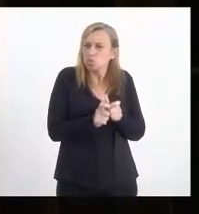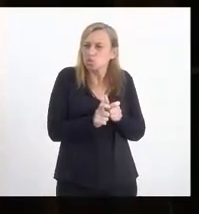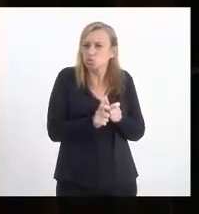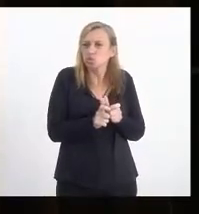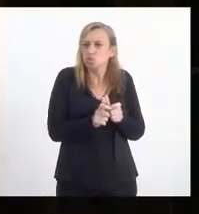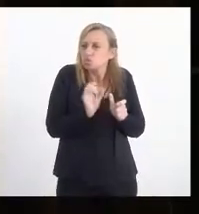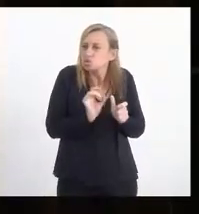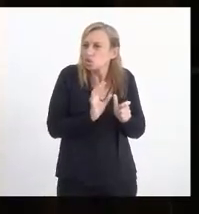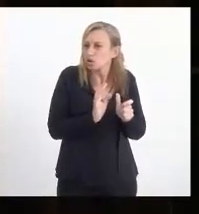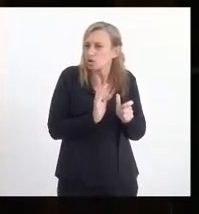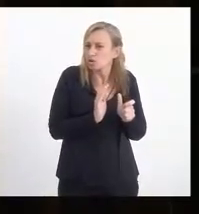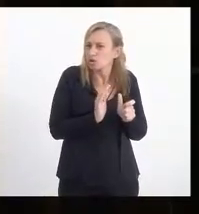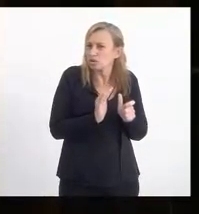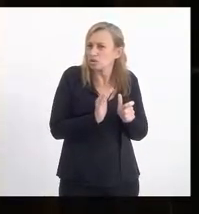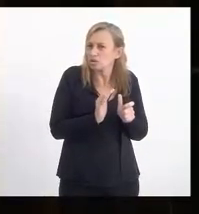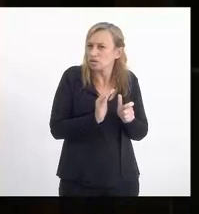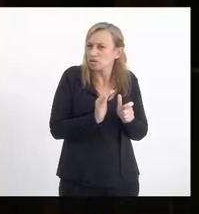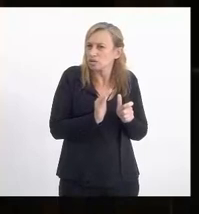Cascais